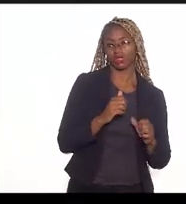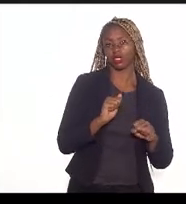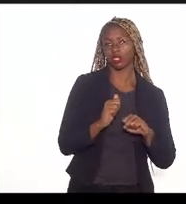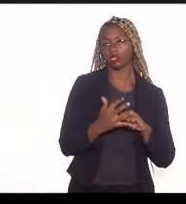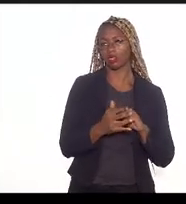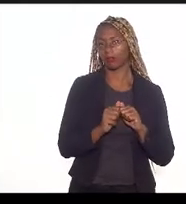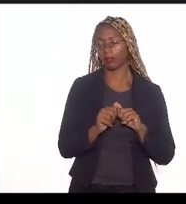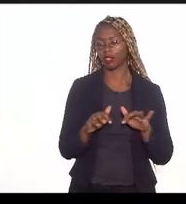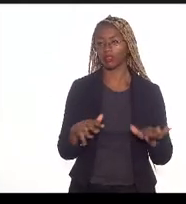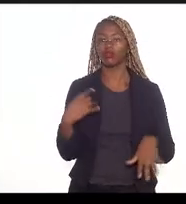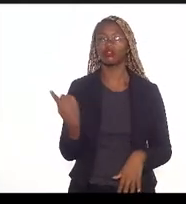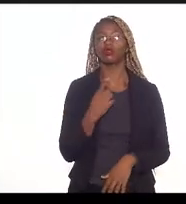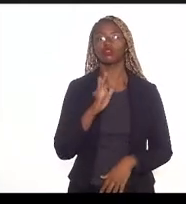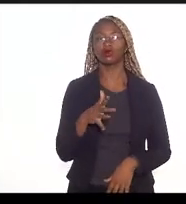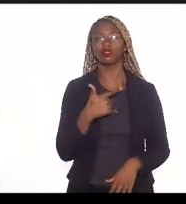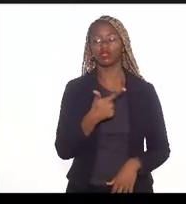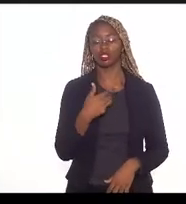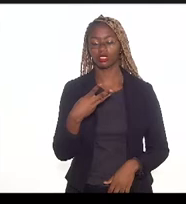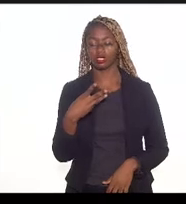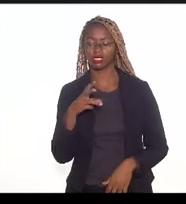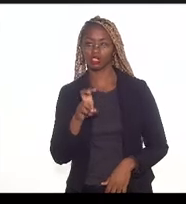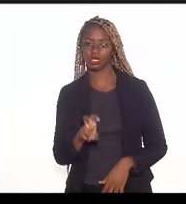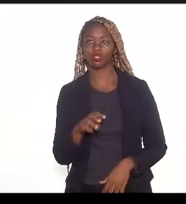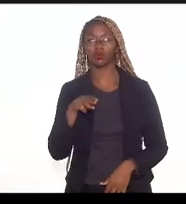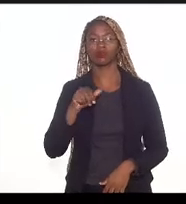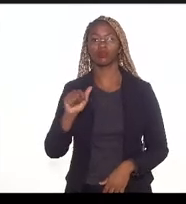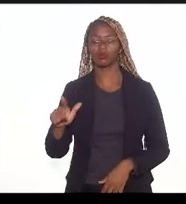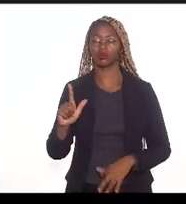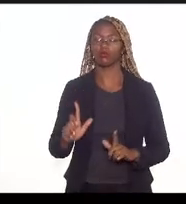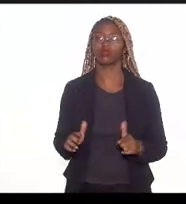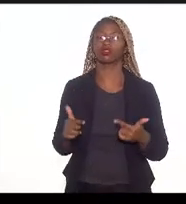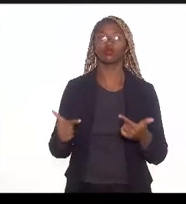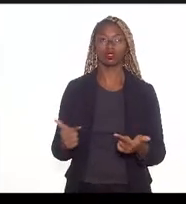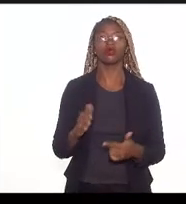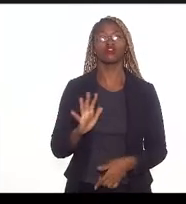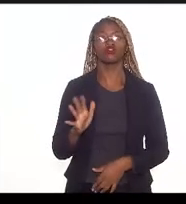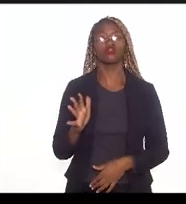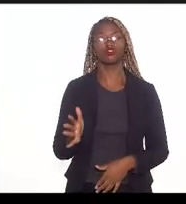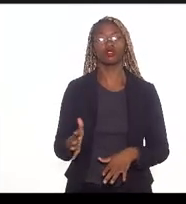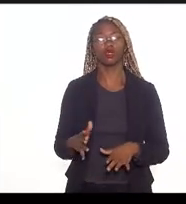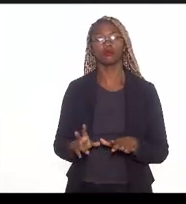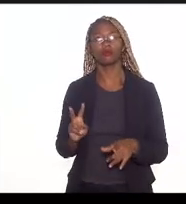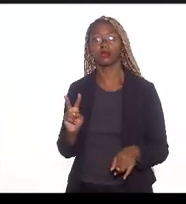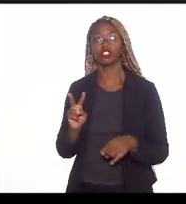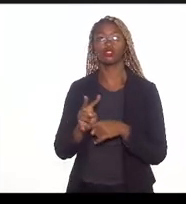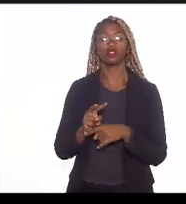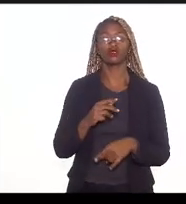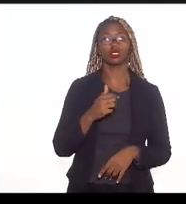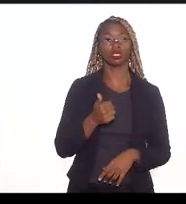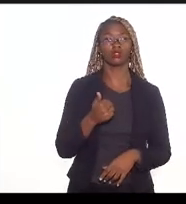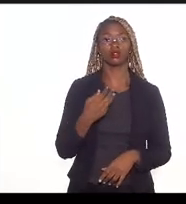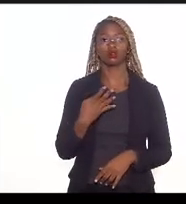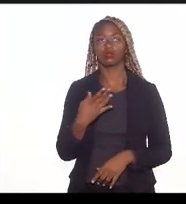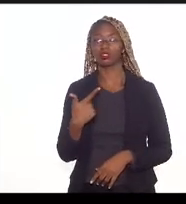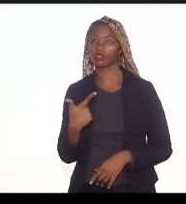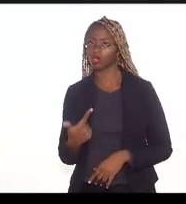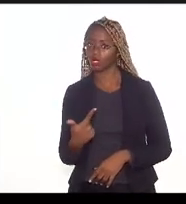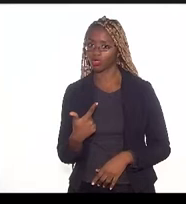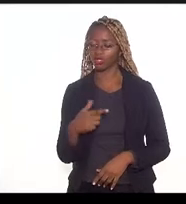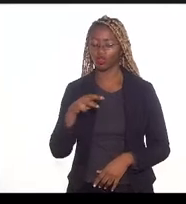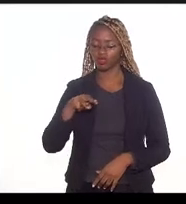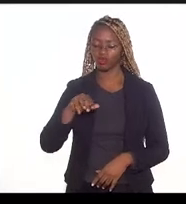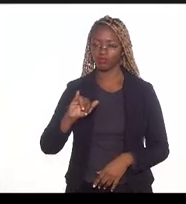fez 2.635 operações, já emprestou um total de 142 milhões em financiamentos. Então, a